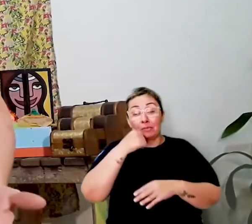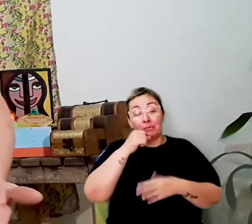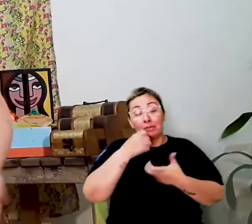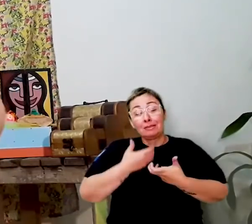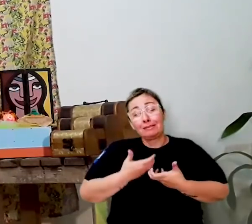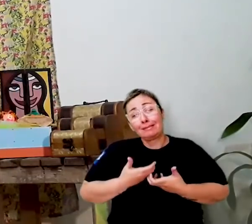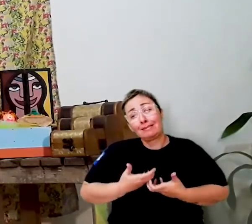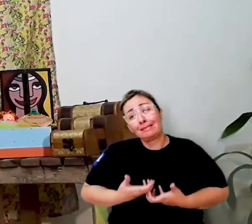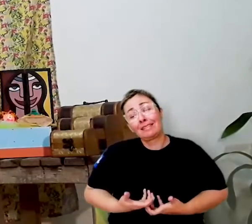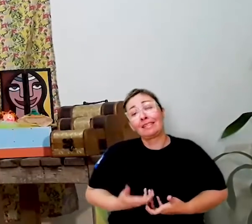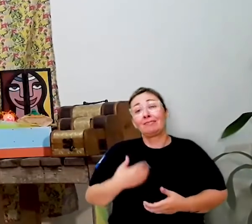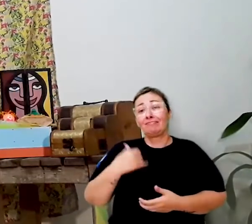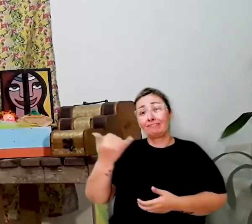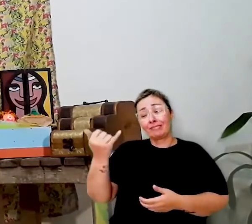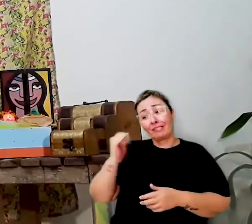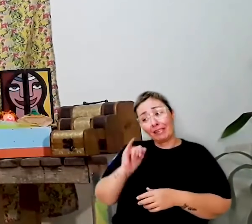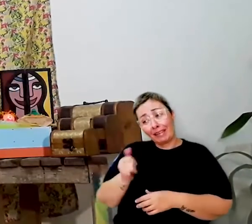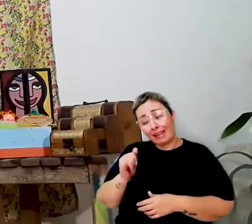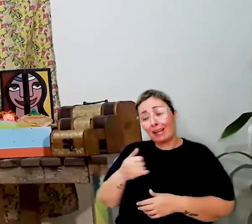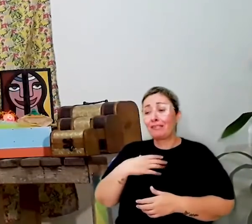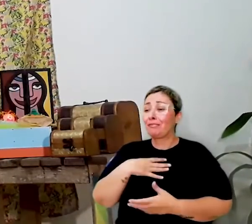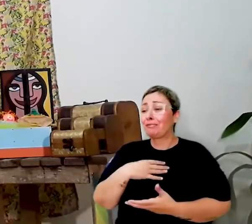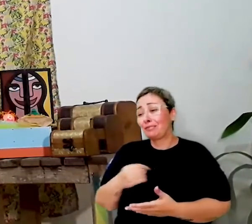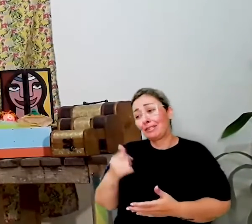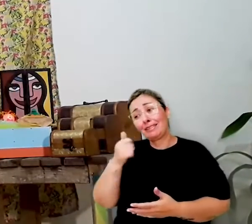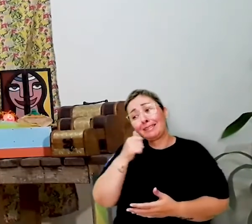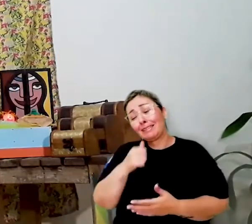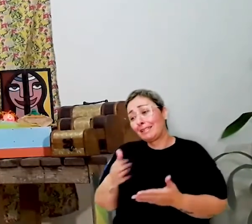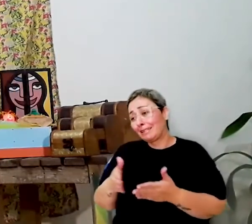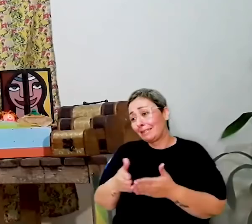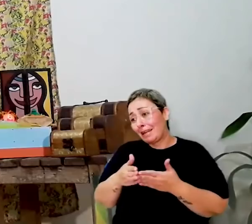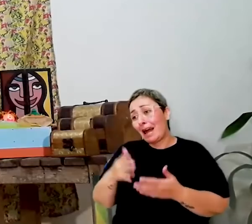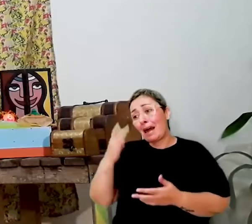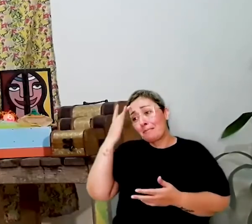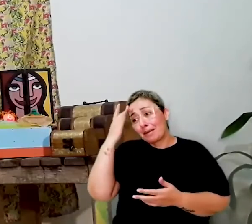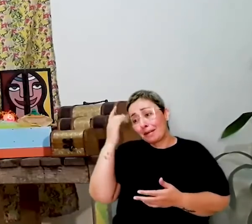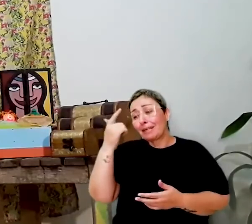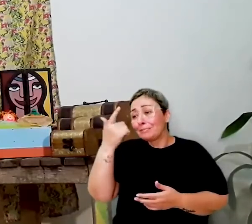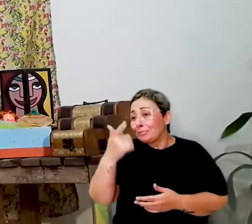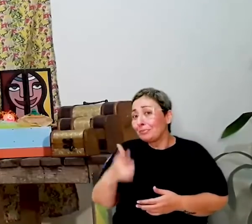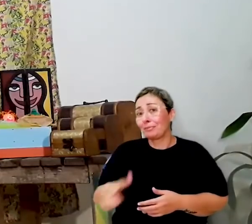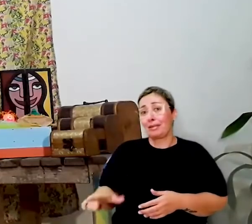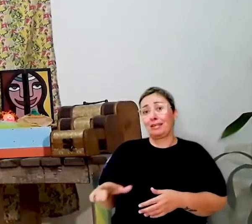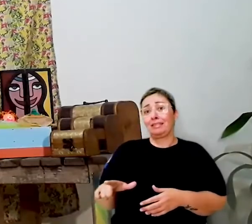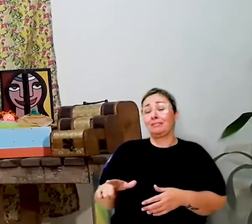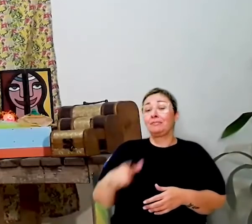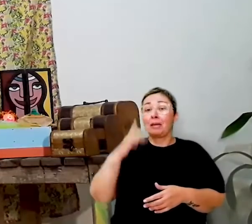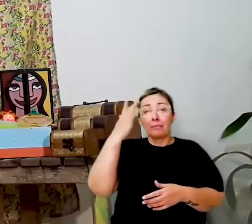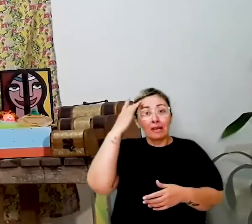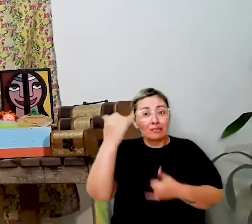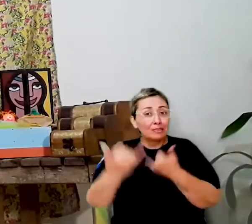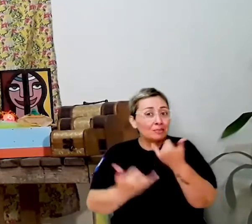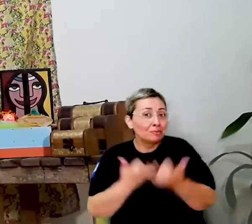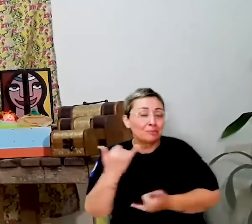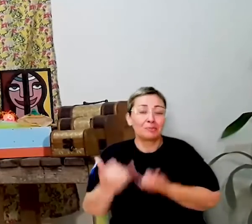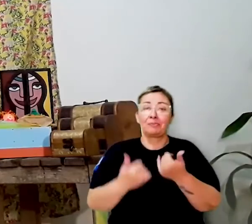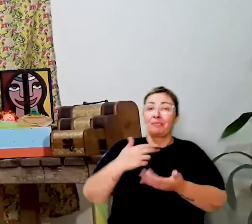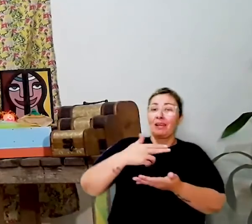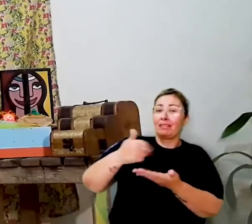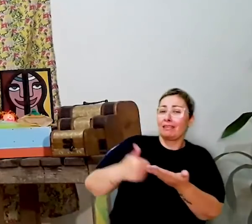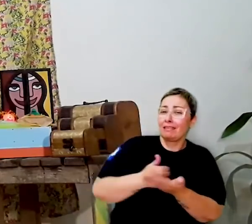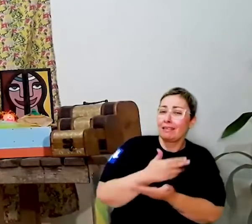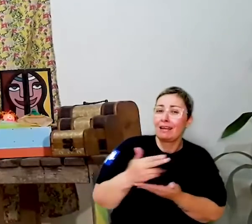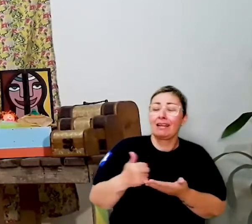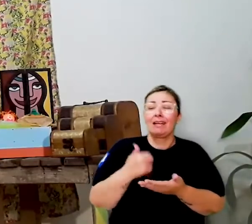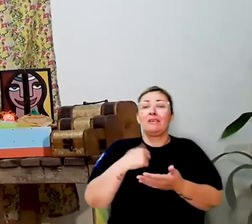exausta falava: filhinha, amanhã tem mais. Amanhã você brinca, amanhã você desenha,